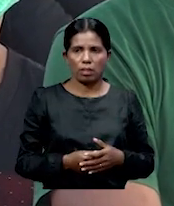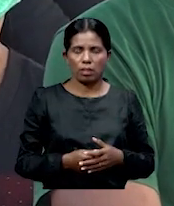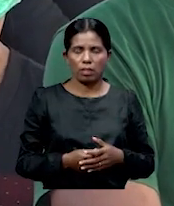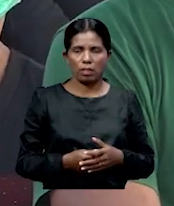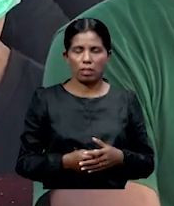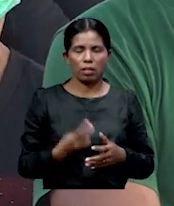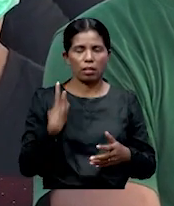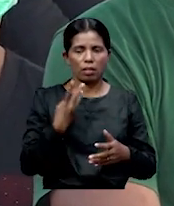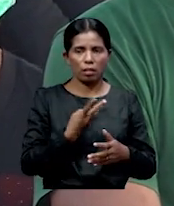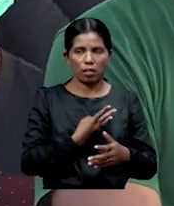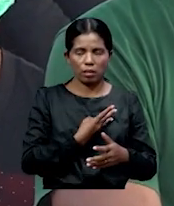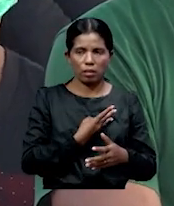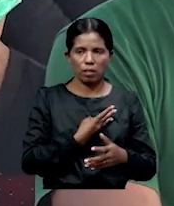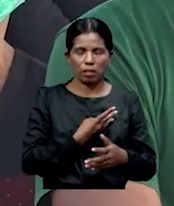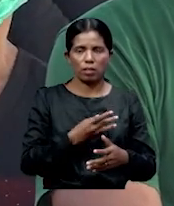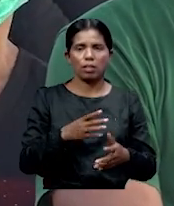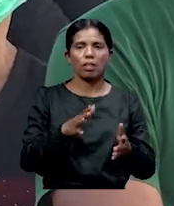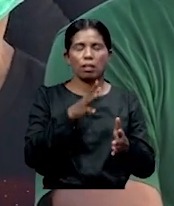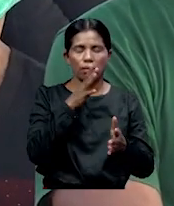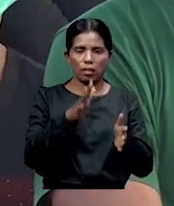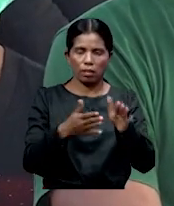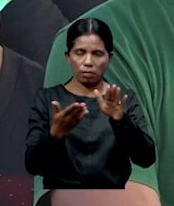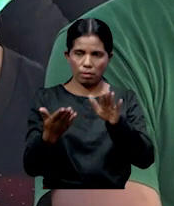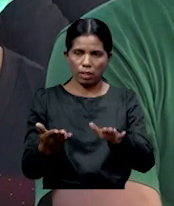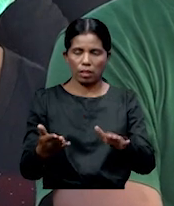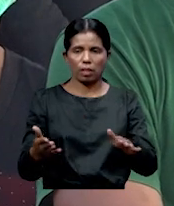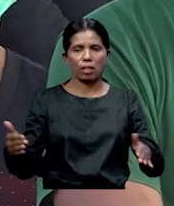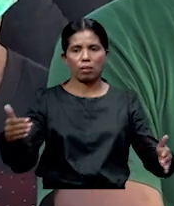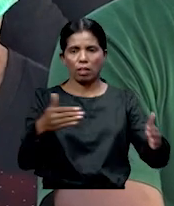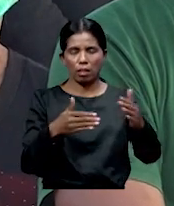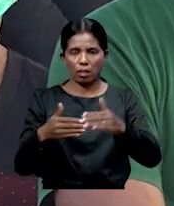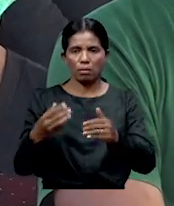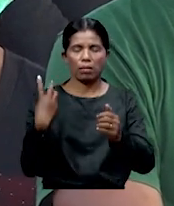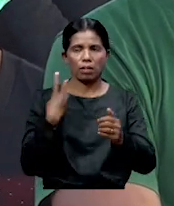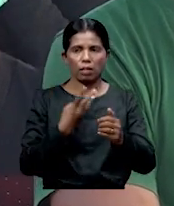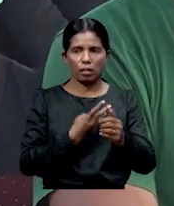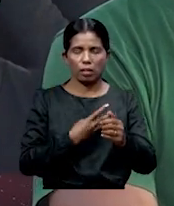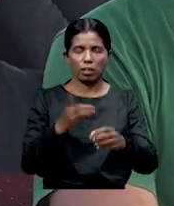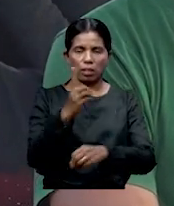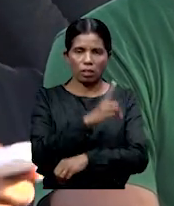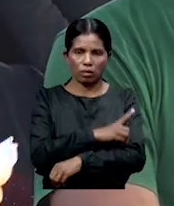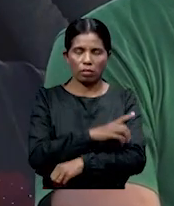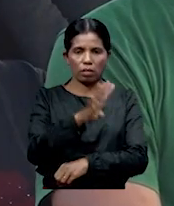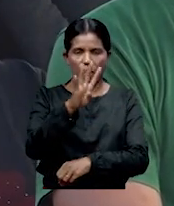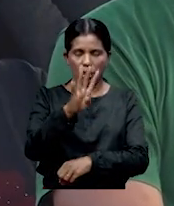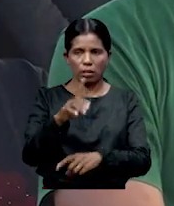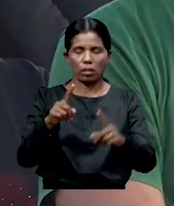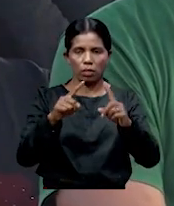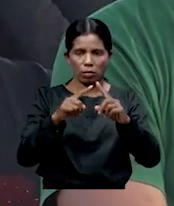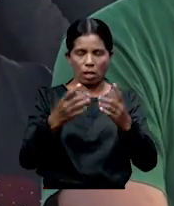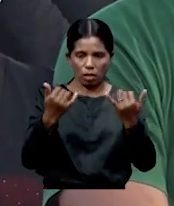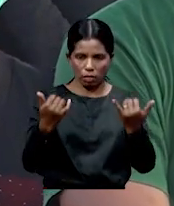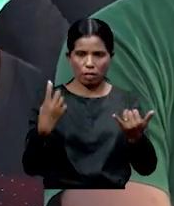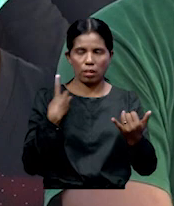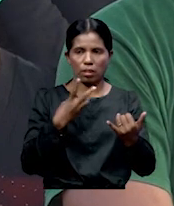saudoso, inia mate o di halibur ita durante lorong hatilar o hinto ma ita